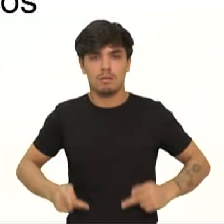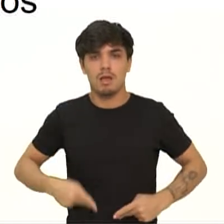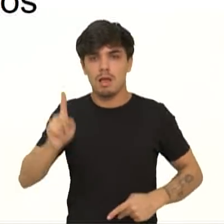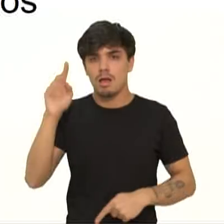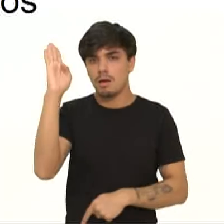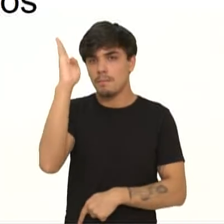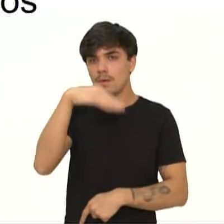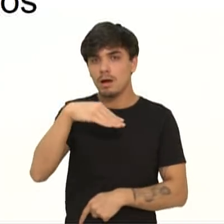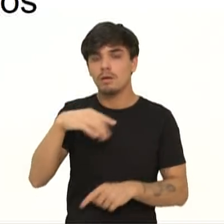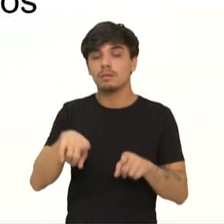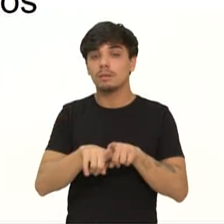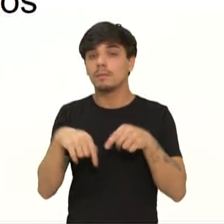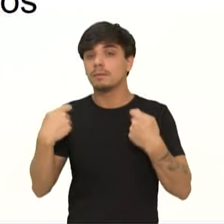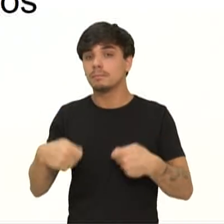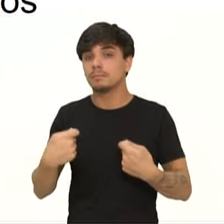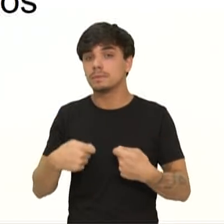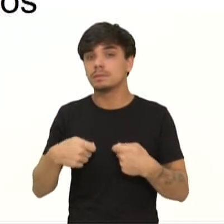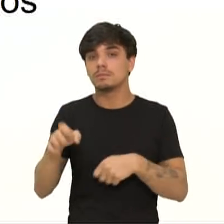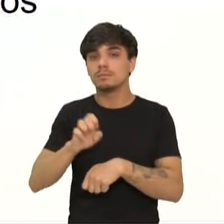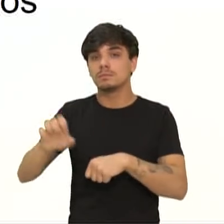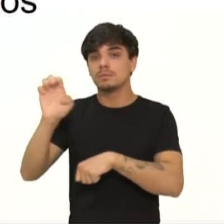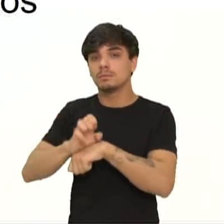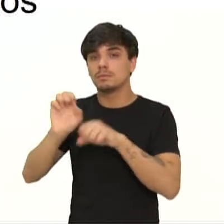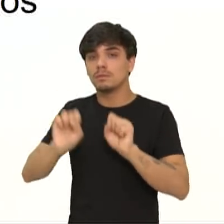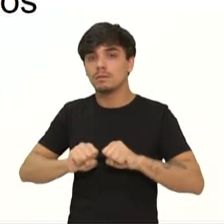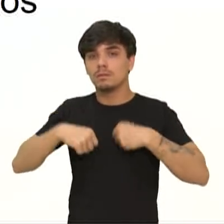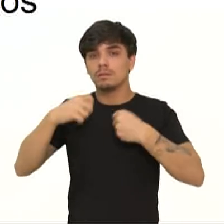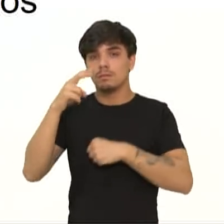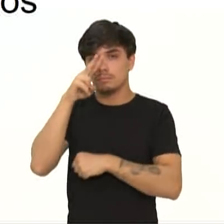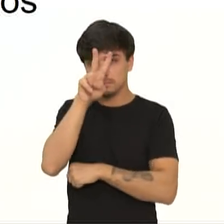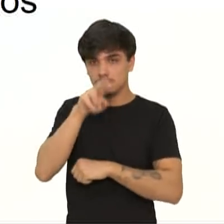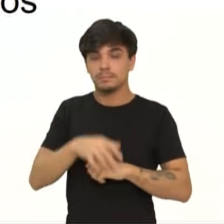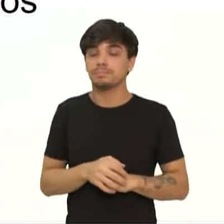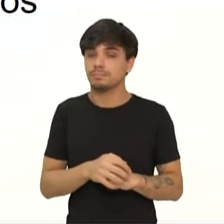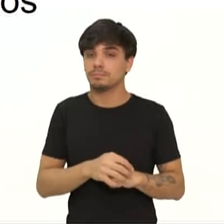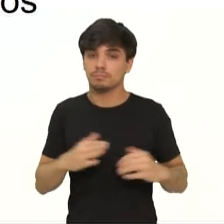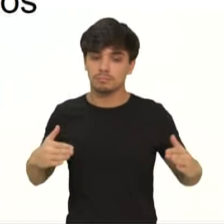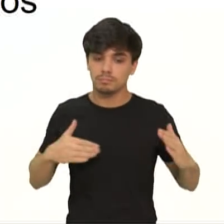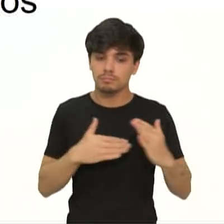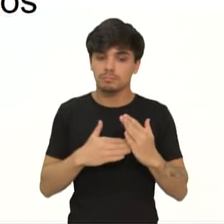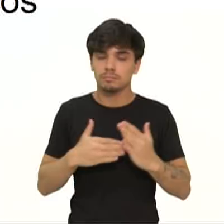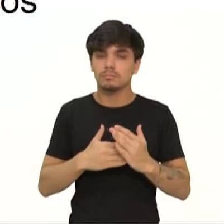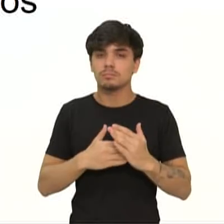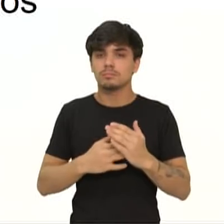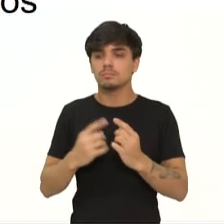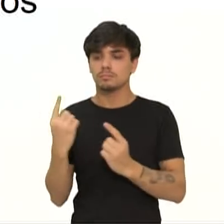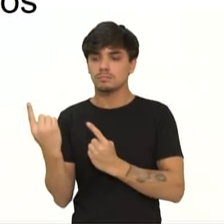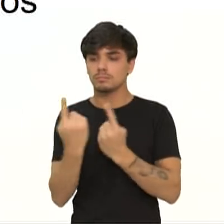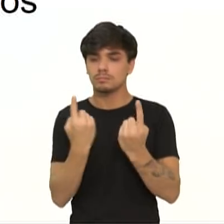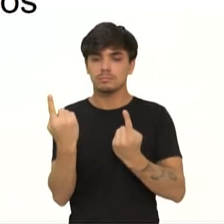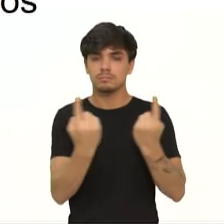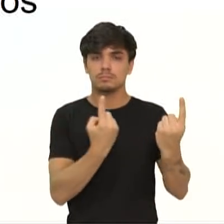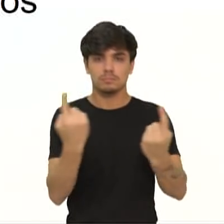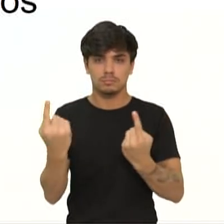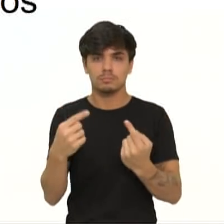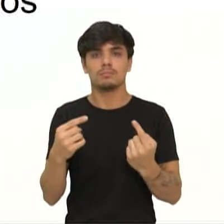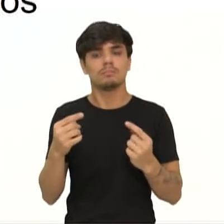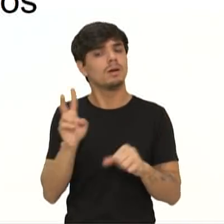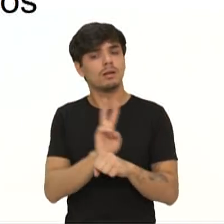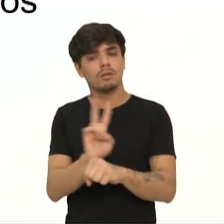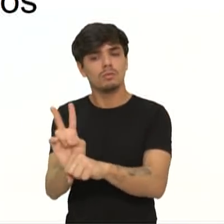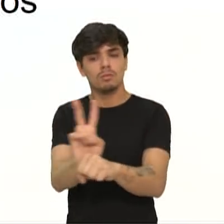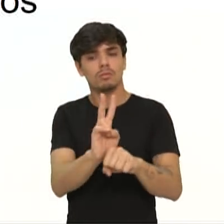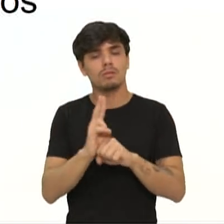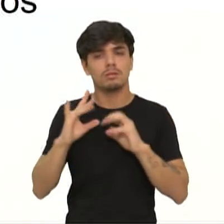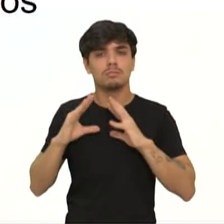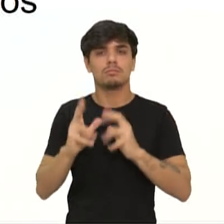e que necessitava de um Estado forte, limitando a individualidade para proteger a todos.